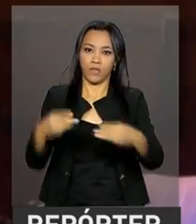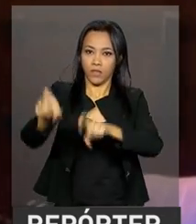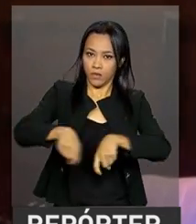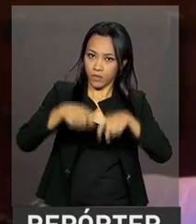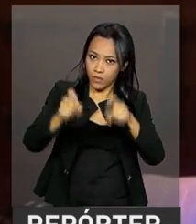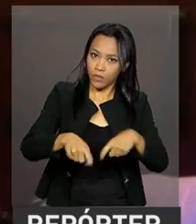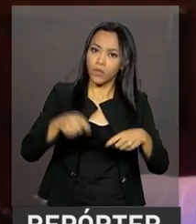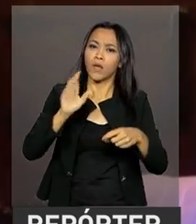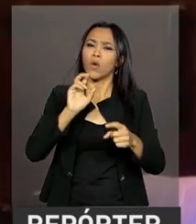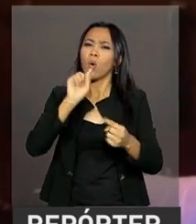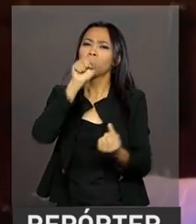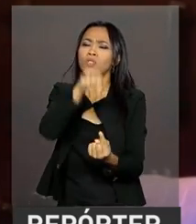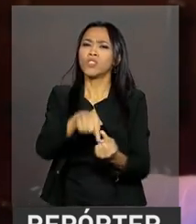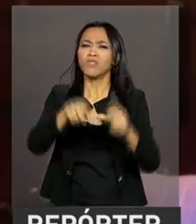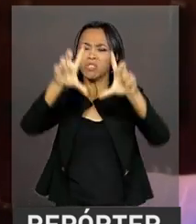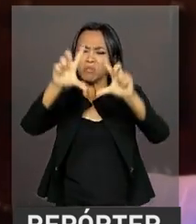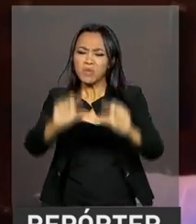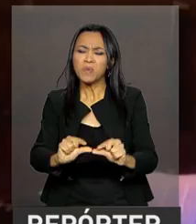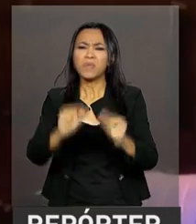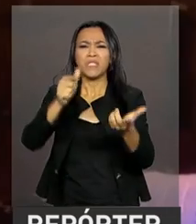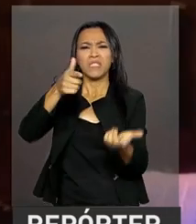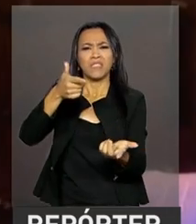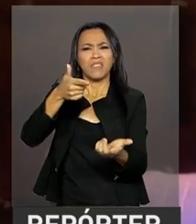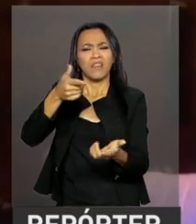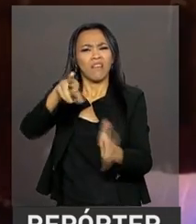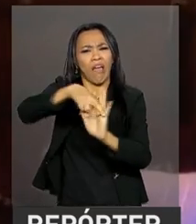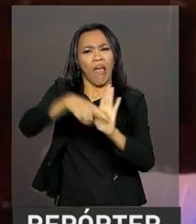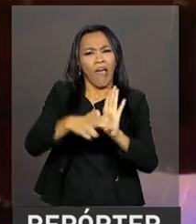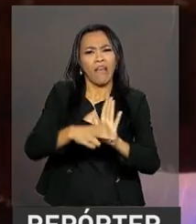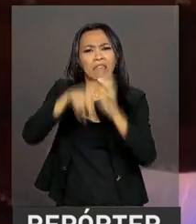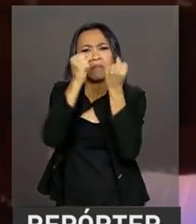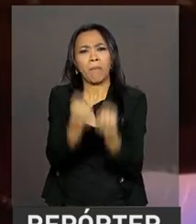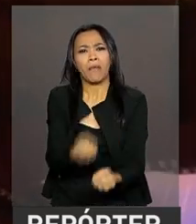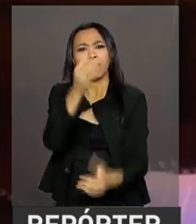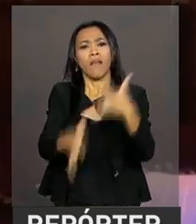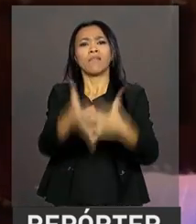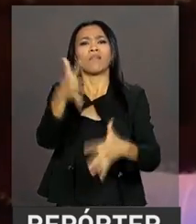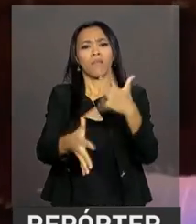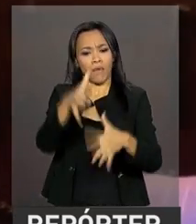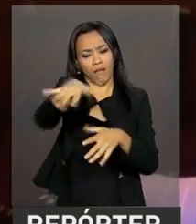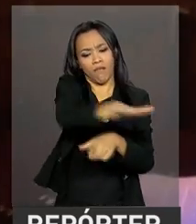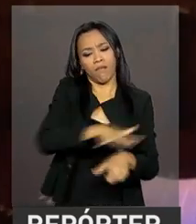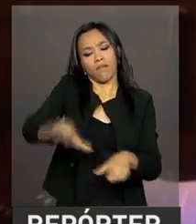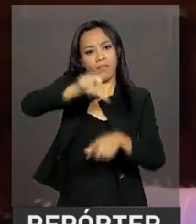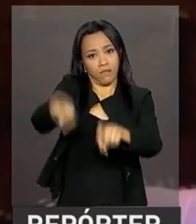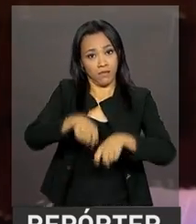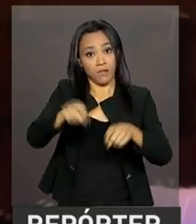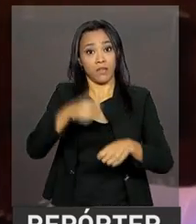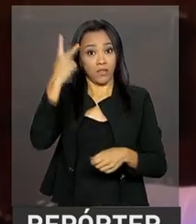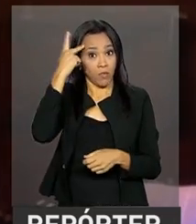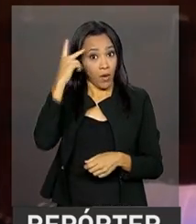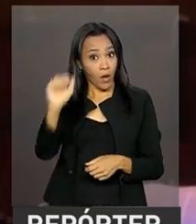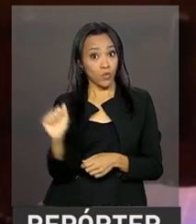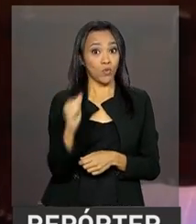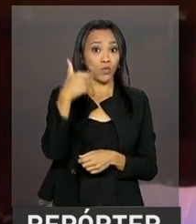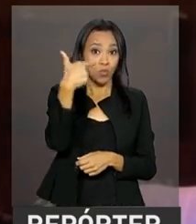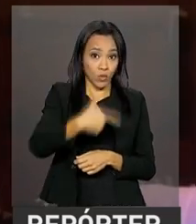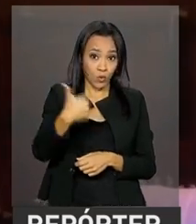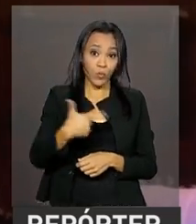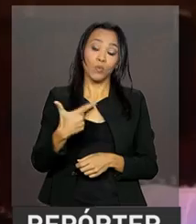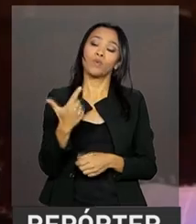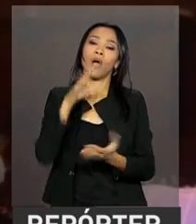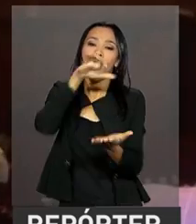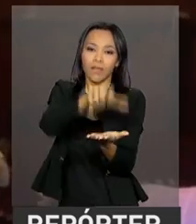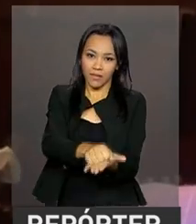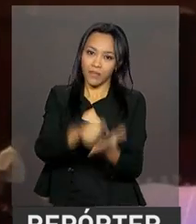desburocratizar simplificar e agilizar a vida dos Produtores Rurais dos Estados São Paulo é o segundo estado a aderir ao o primeiro foi